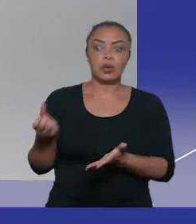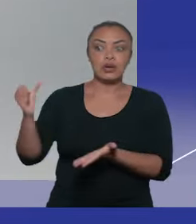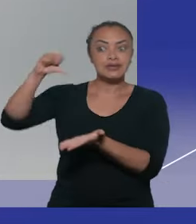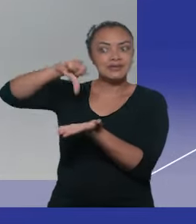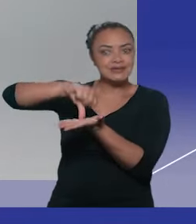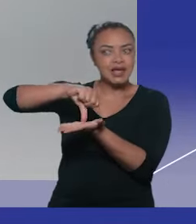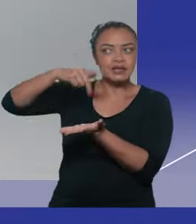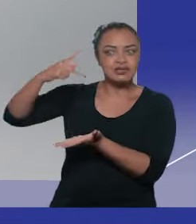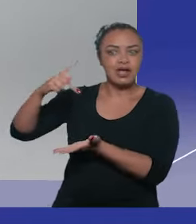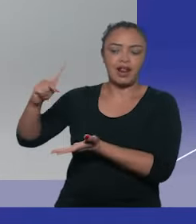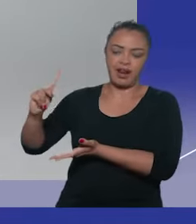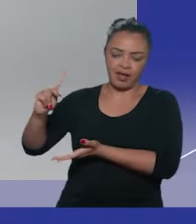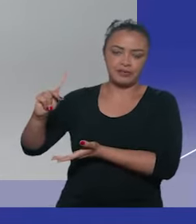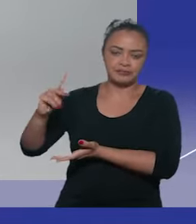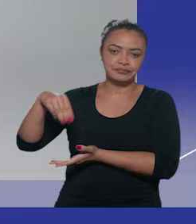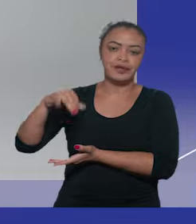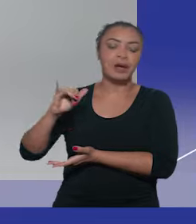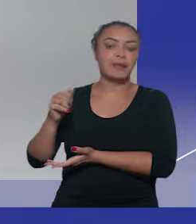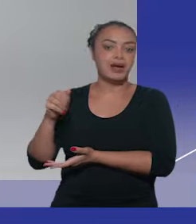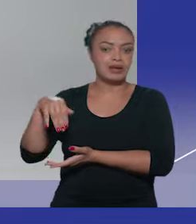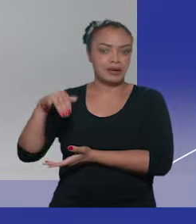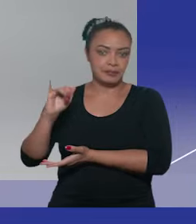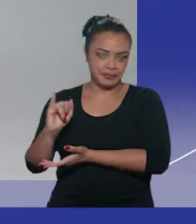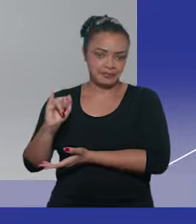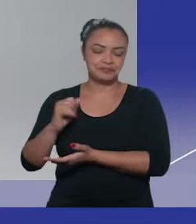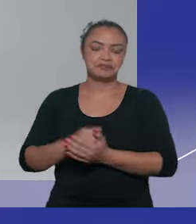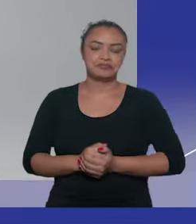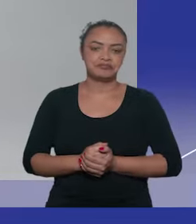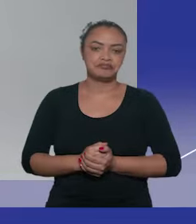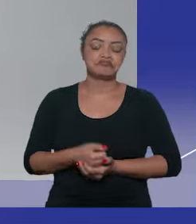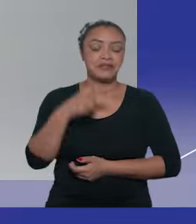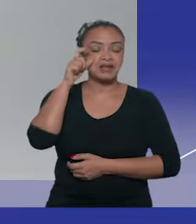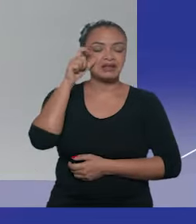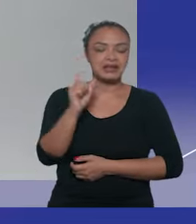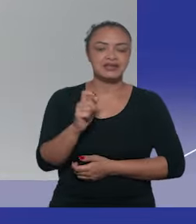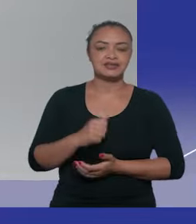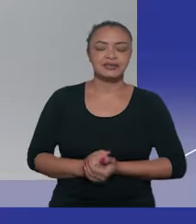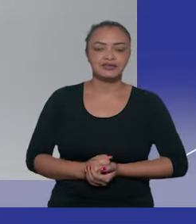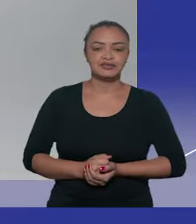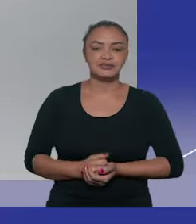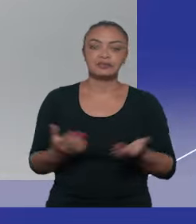deles para Flórida, para Miami. É muito